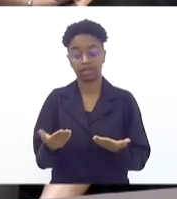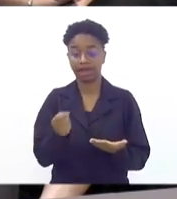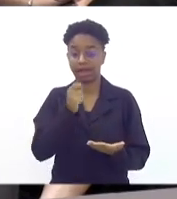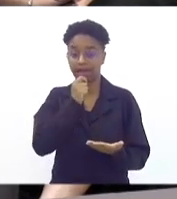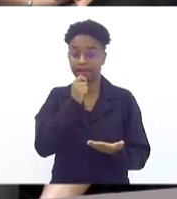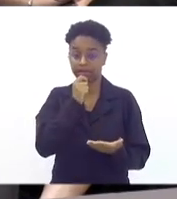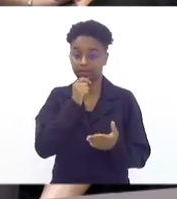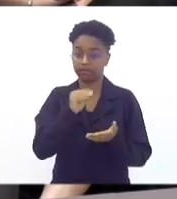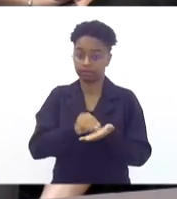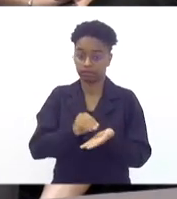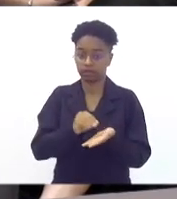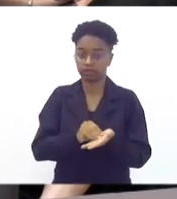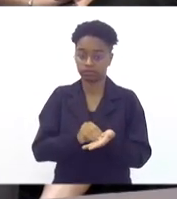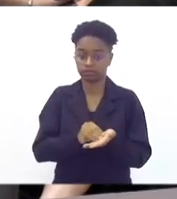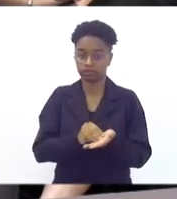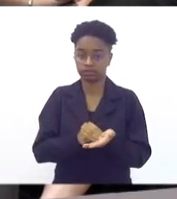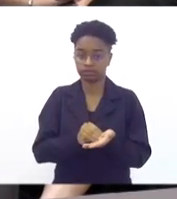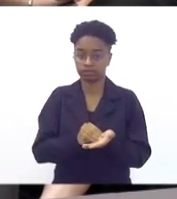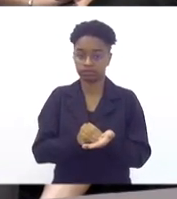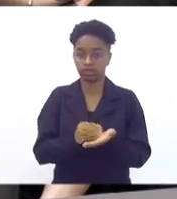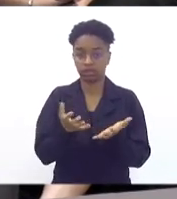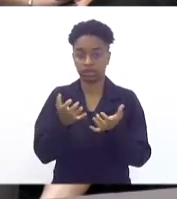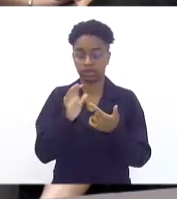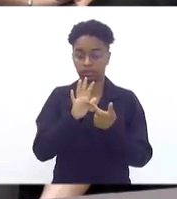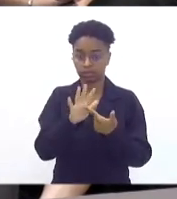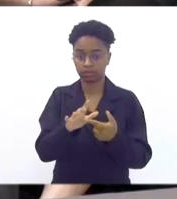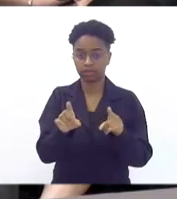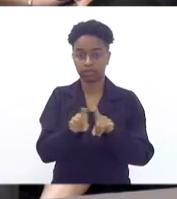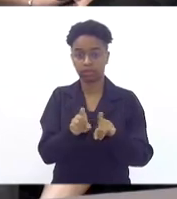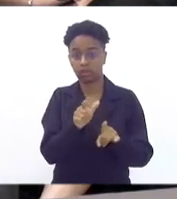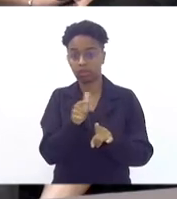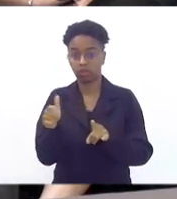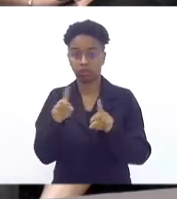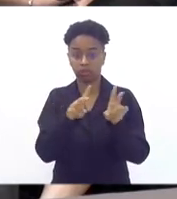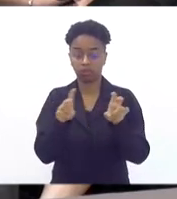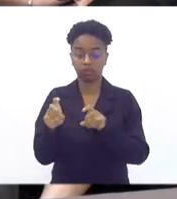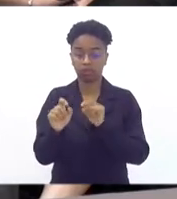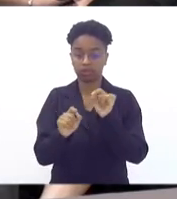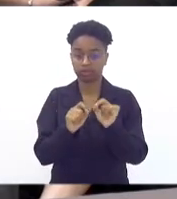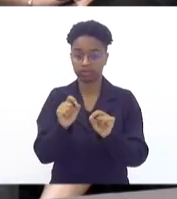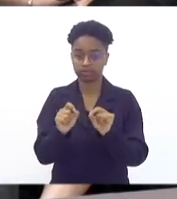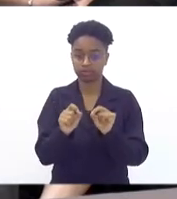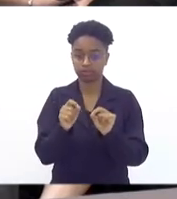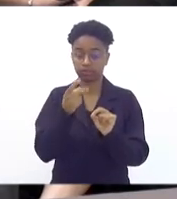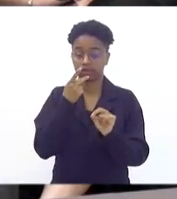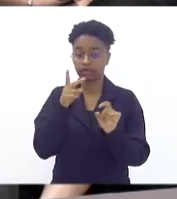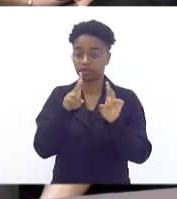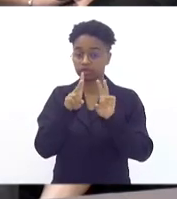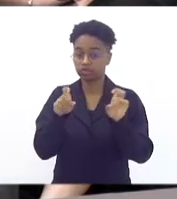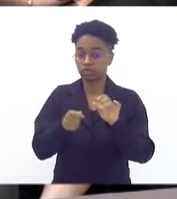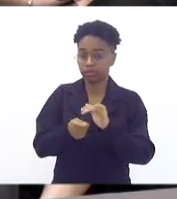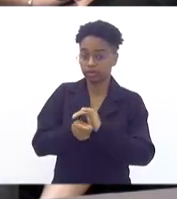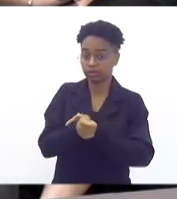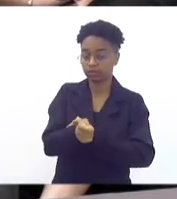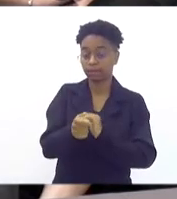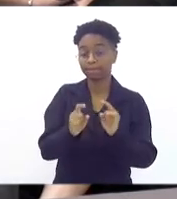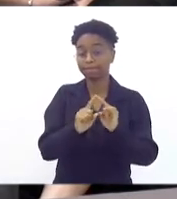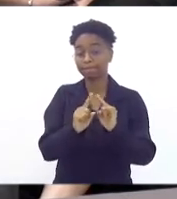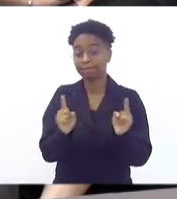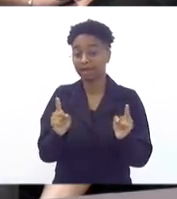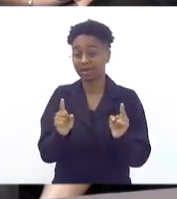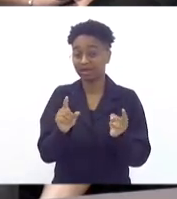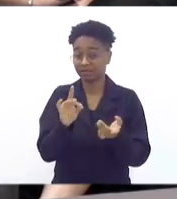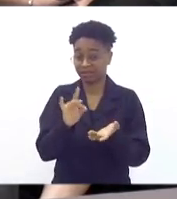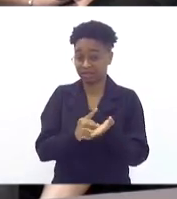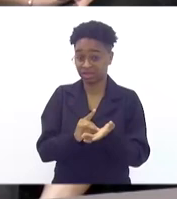está pendente eu gostaria de estar com isso e a outra questão é a seguinte fala-se dos investimentos mas na